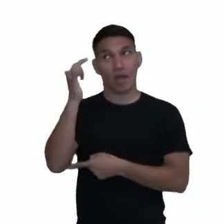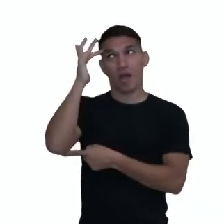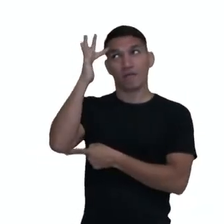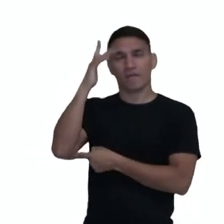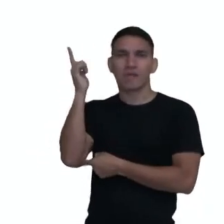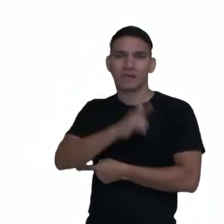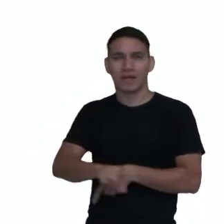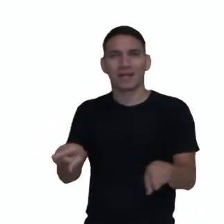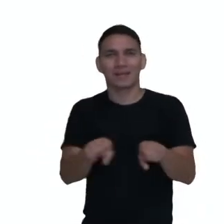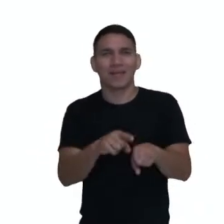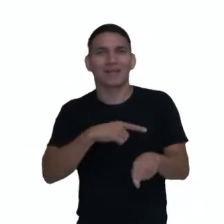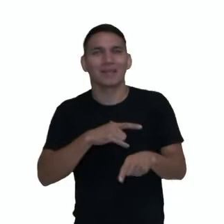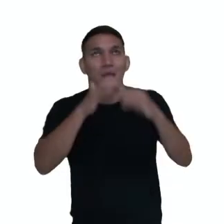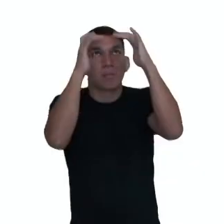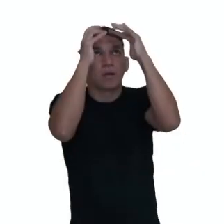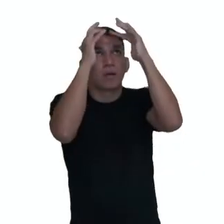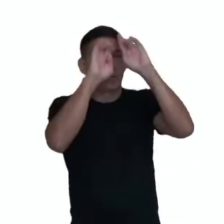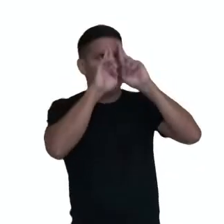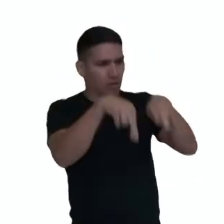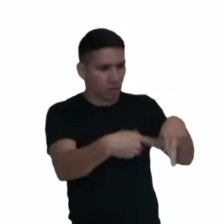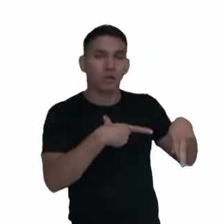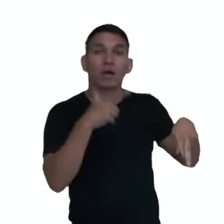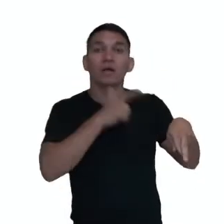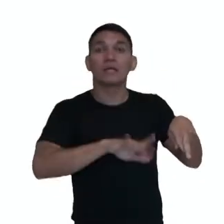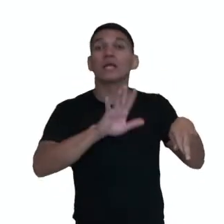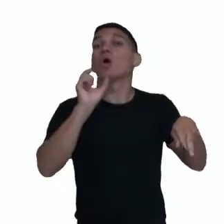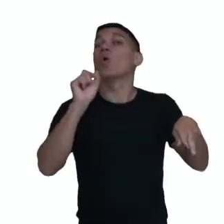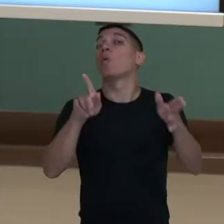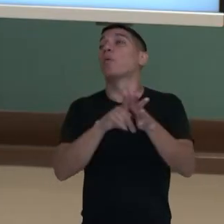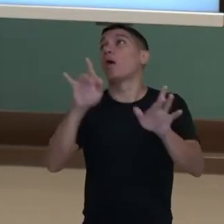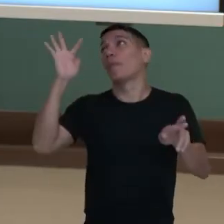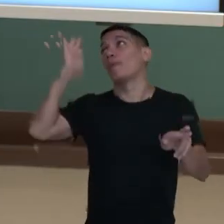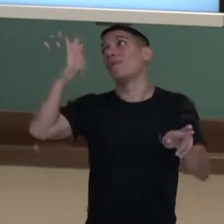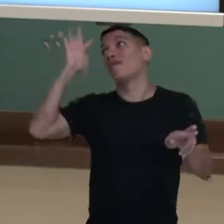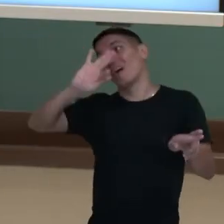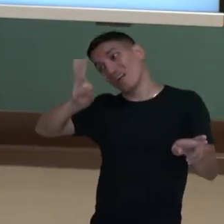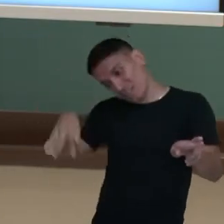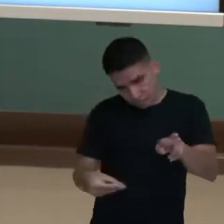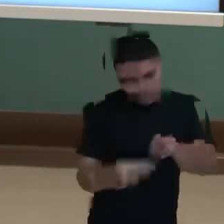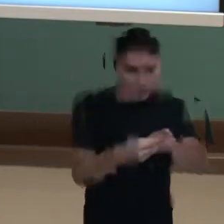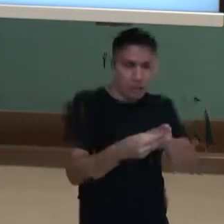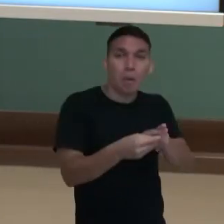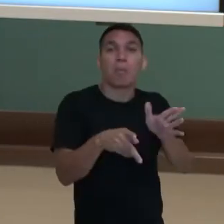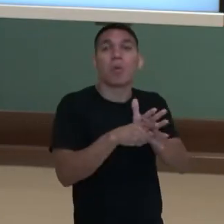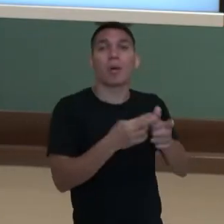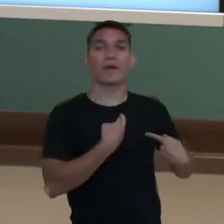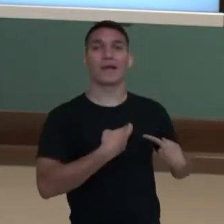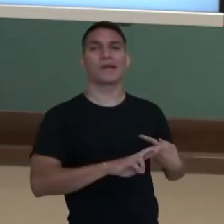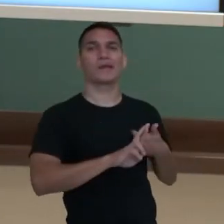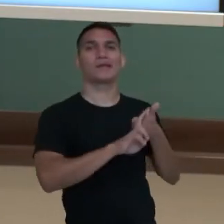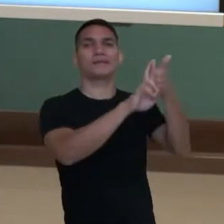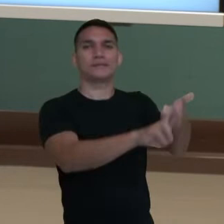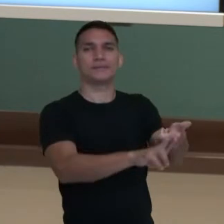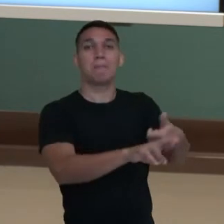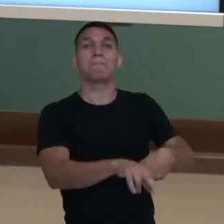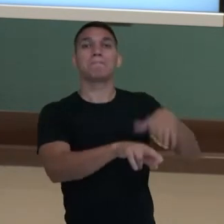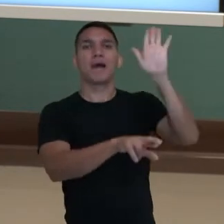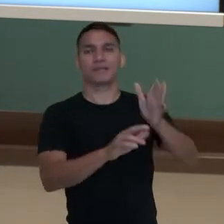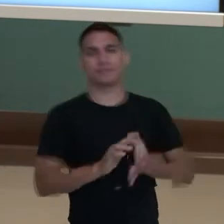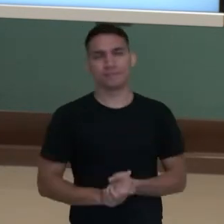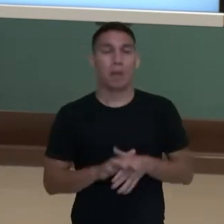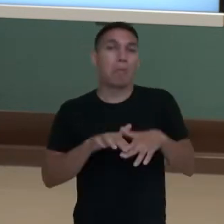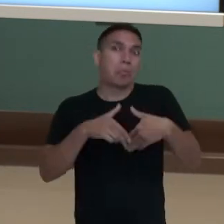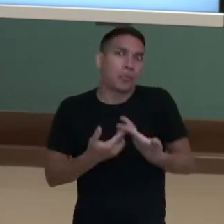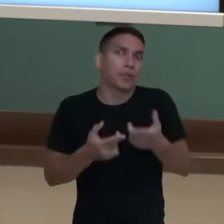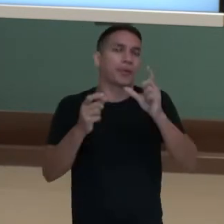com o pensamento racional tinha que se submeter a um pensamento religioso. Essa era a ideia, né? Já que